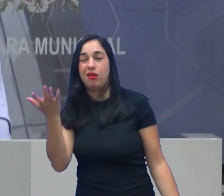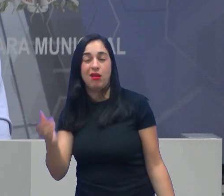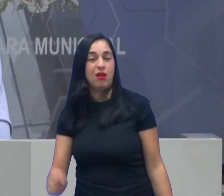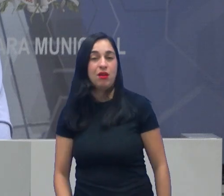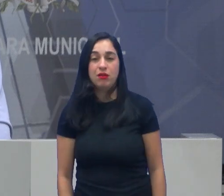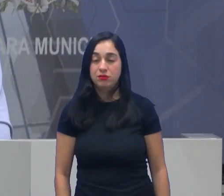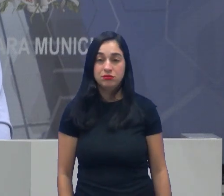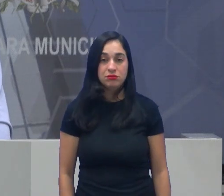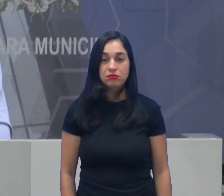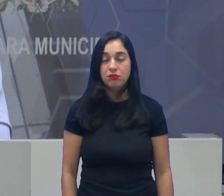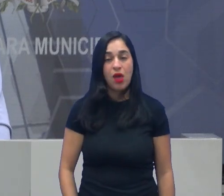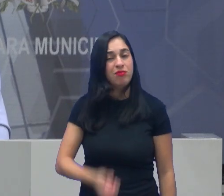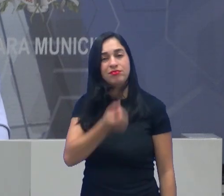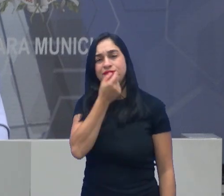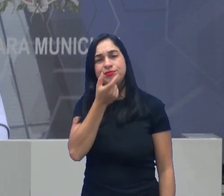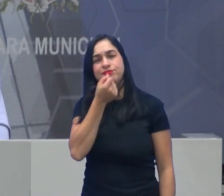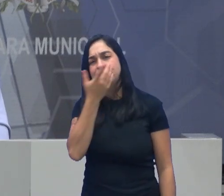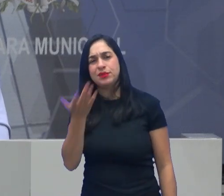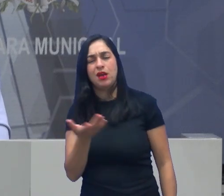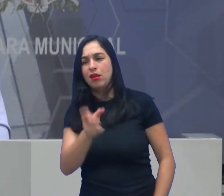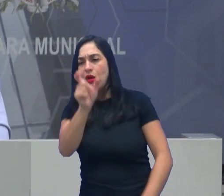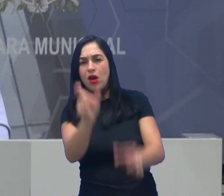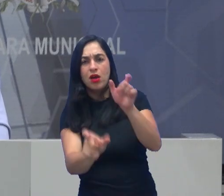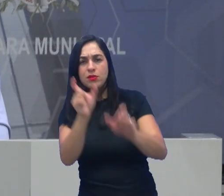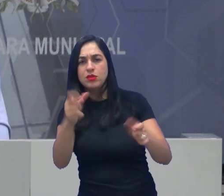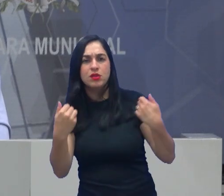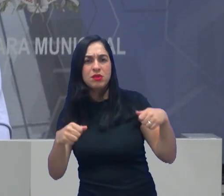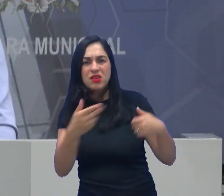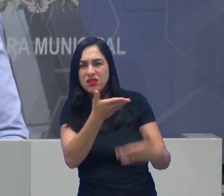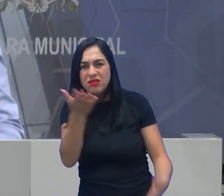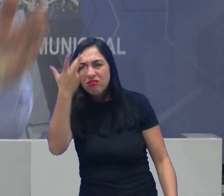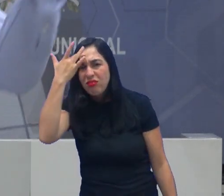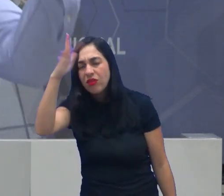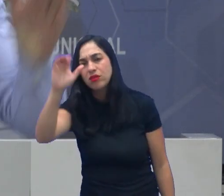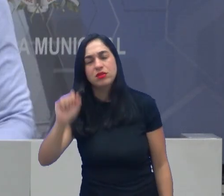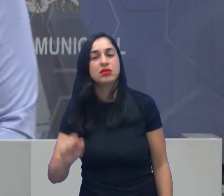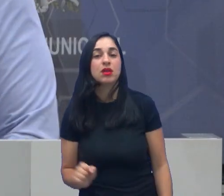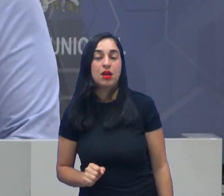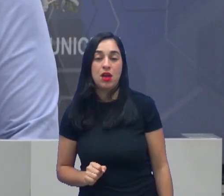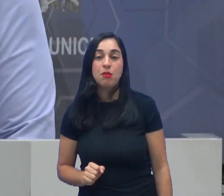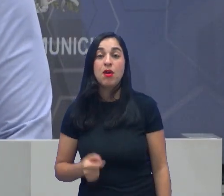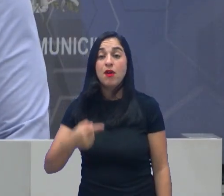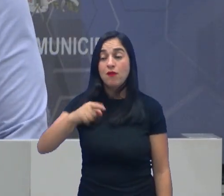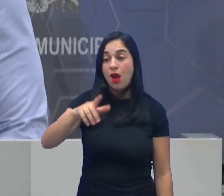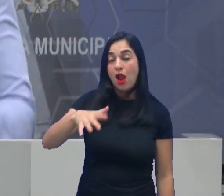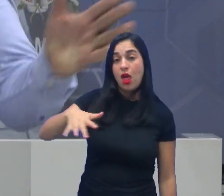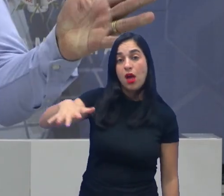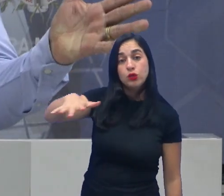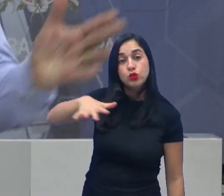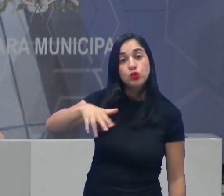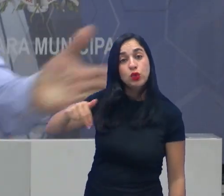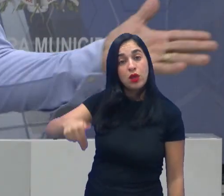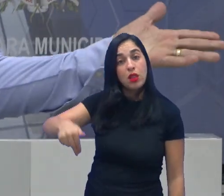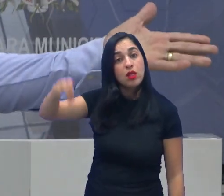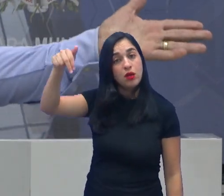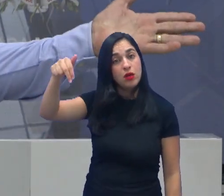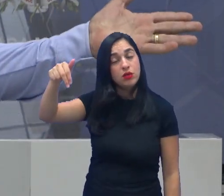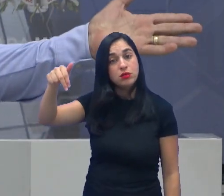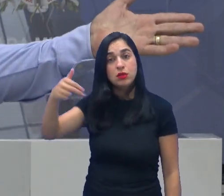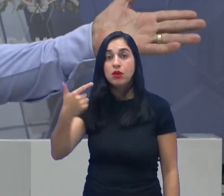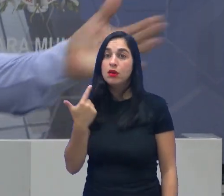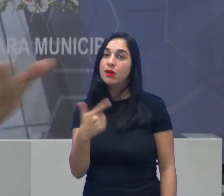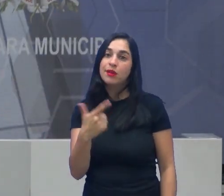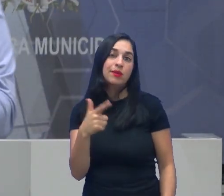Não entende, não conhece a necessidade da população? Poxa, desce lá na Zona Norte. Na Zona Norte não tem